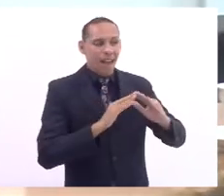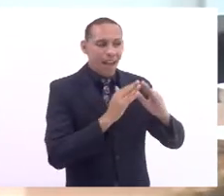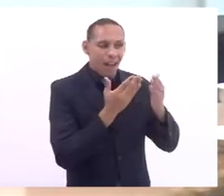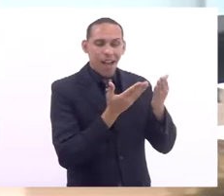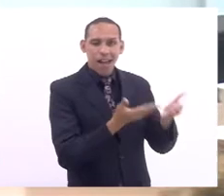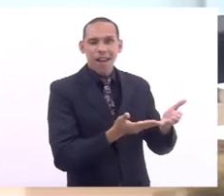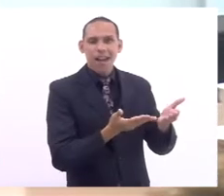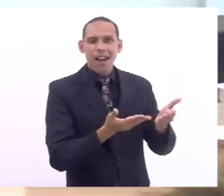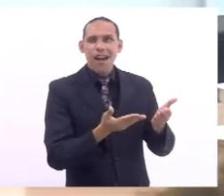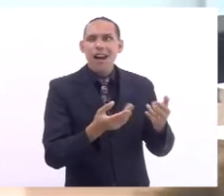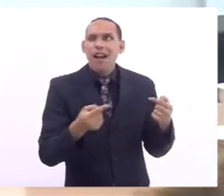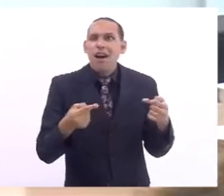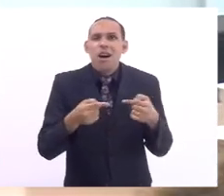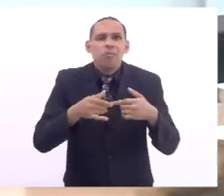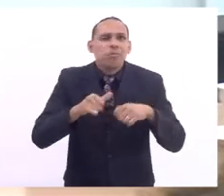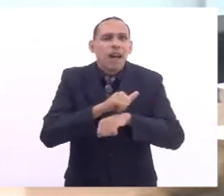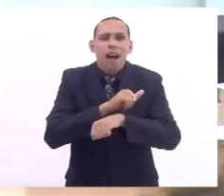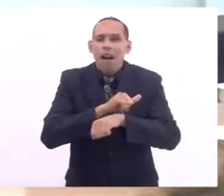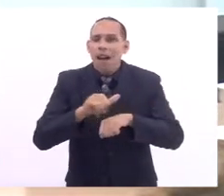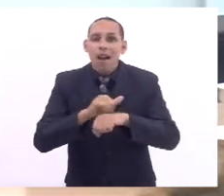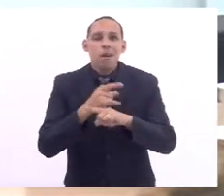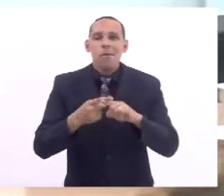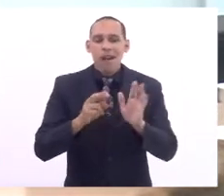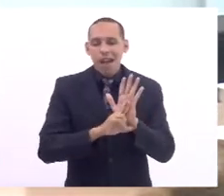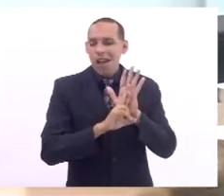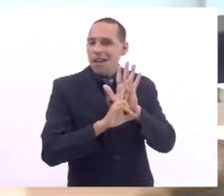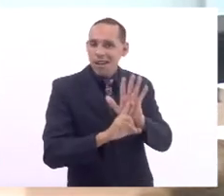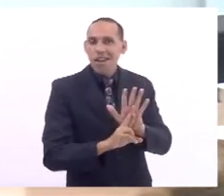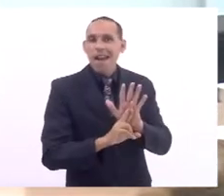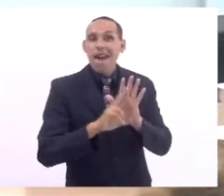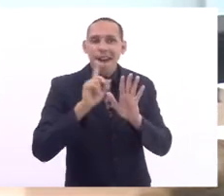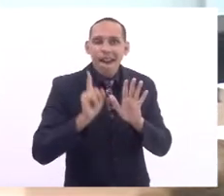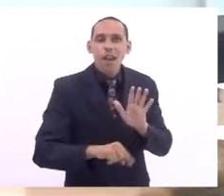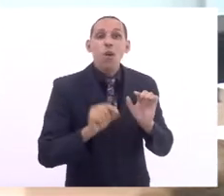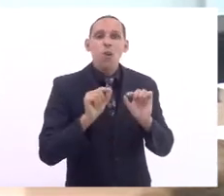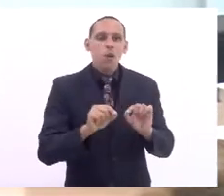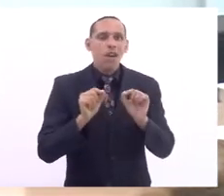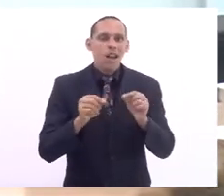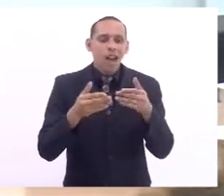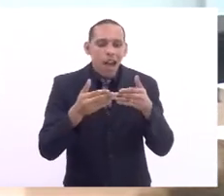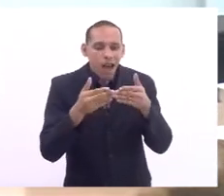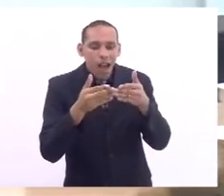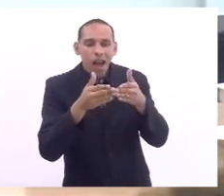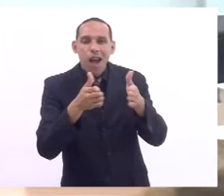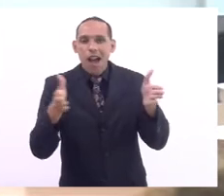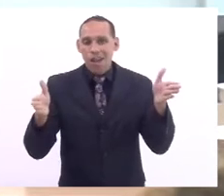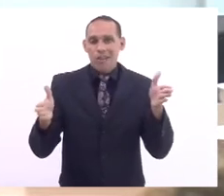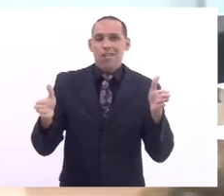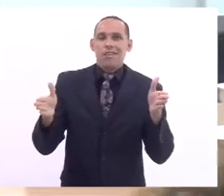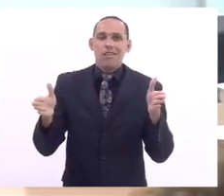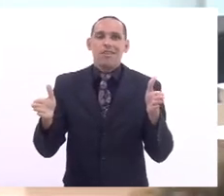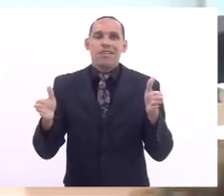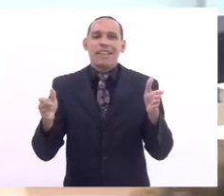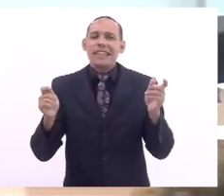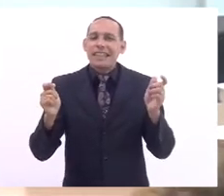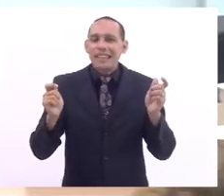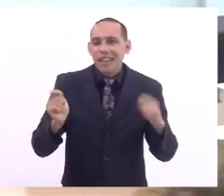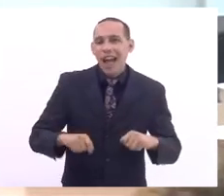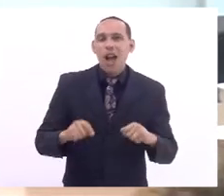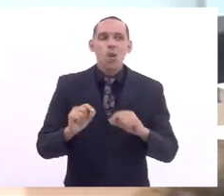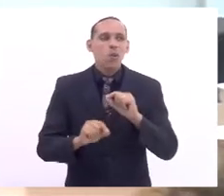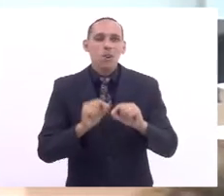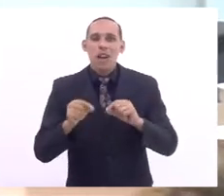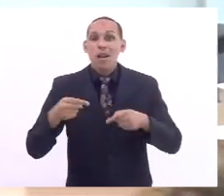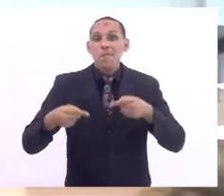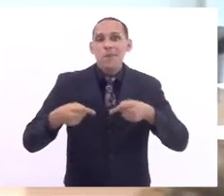um lugar tão estratégico porque ela representa porque ela é a abertura EA realocação né Gil e se